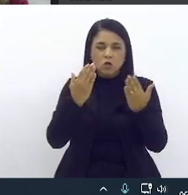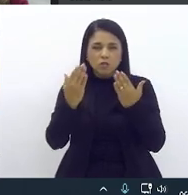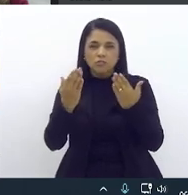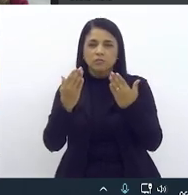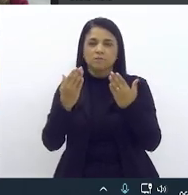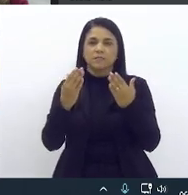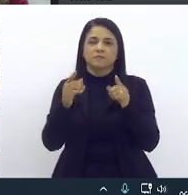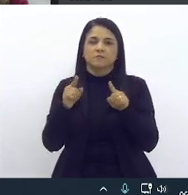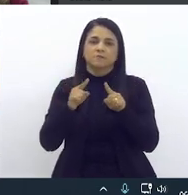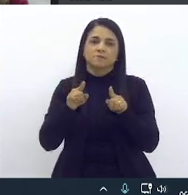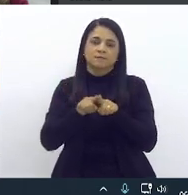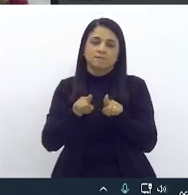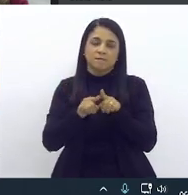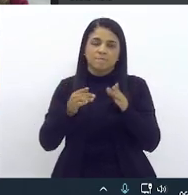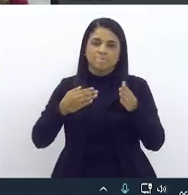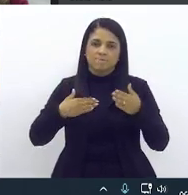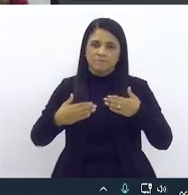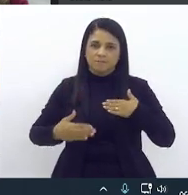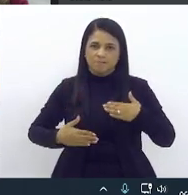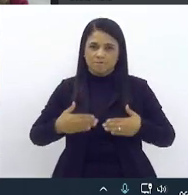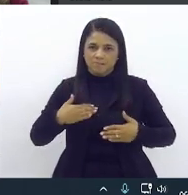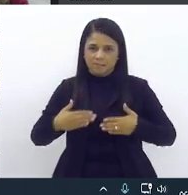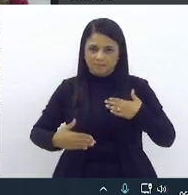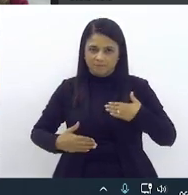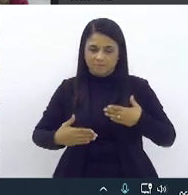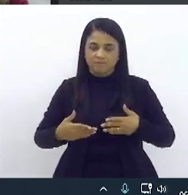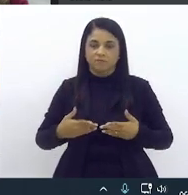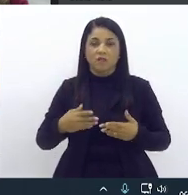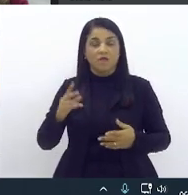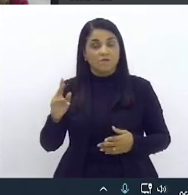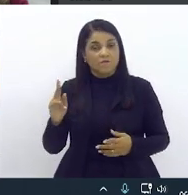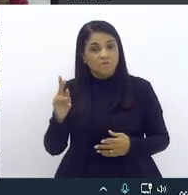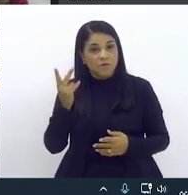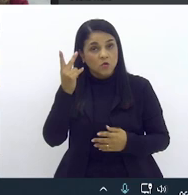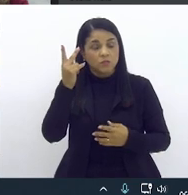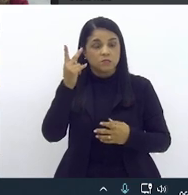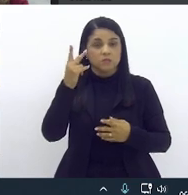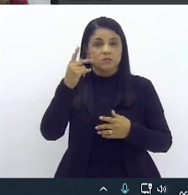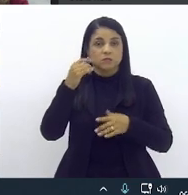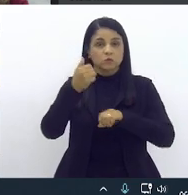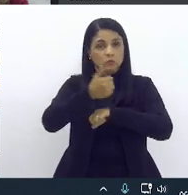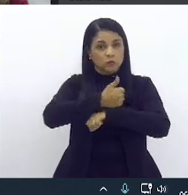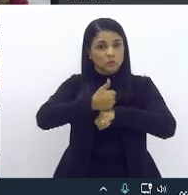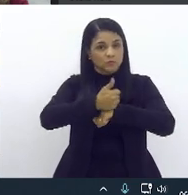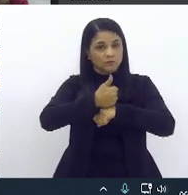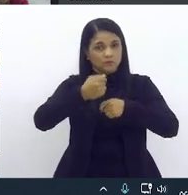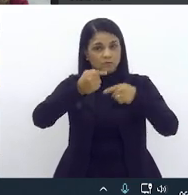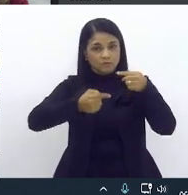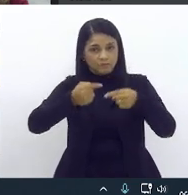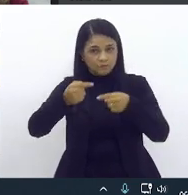até fisicamente. Então, discutir a valorização do profissional de educação